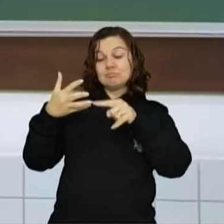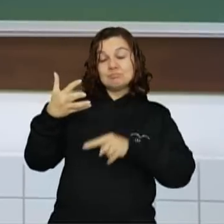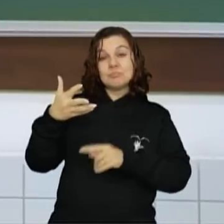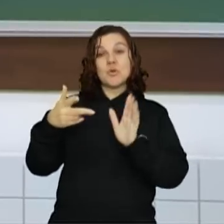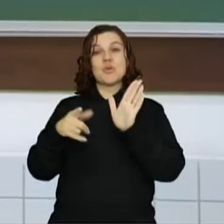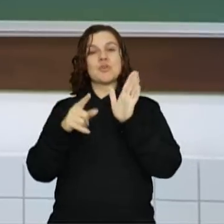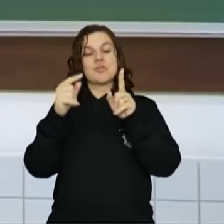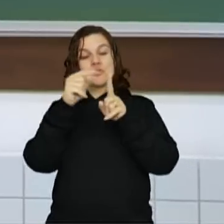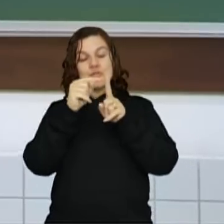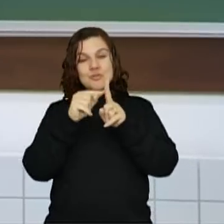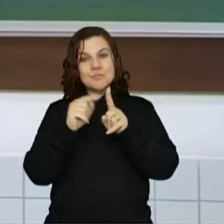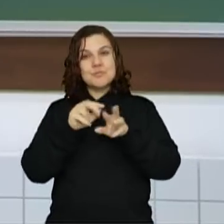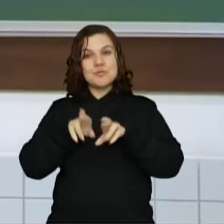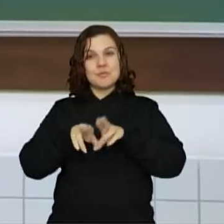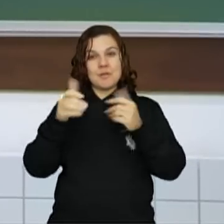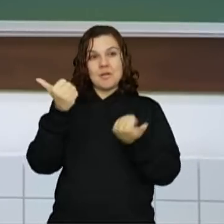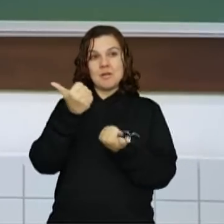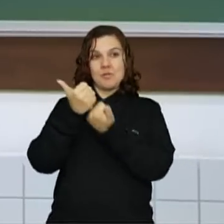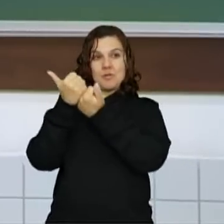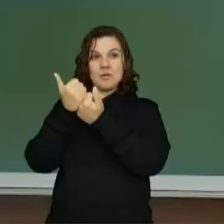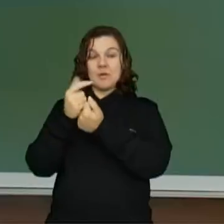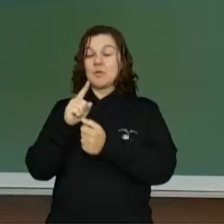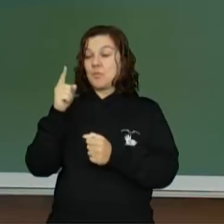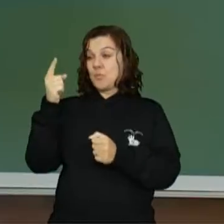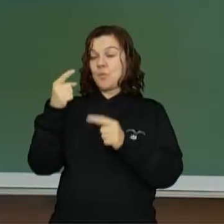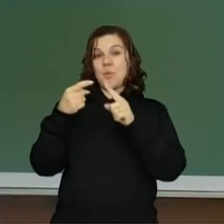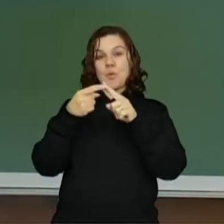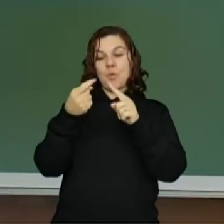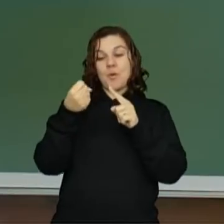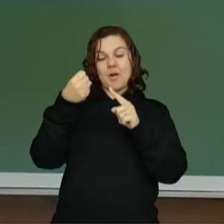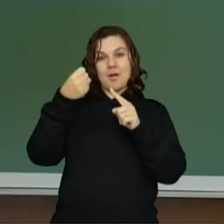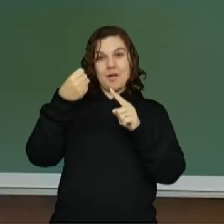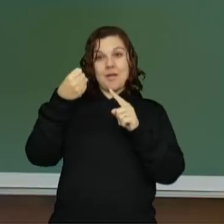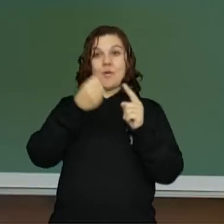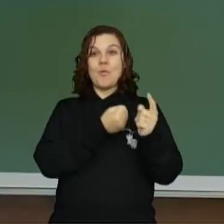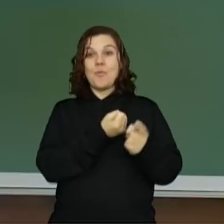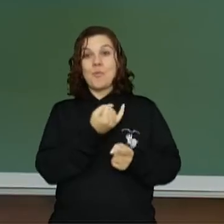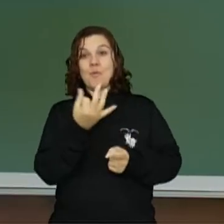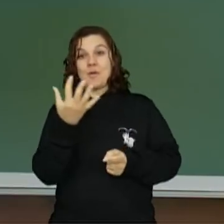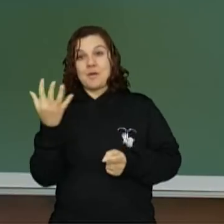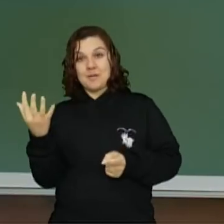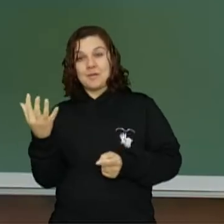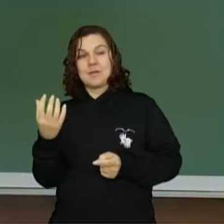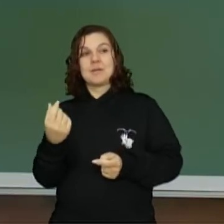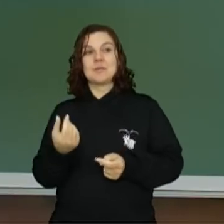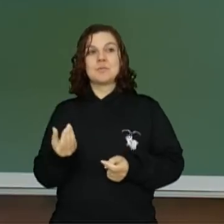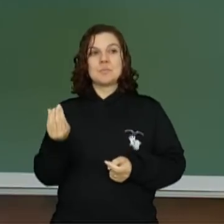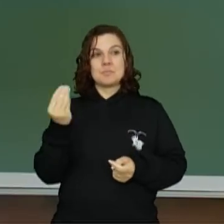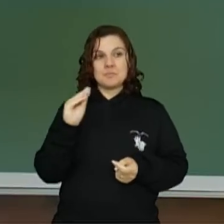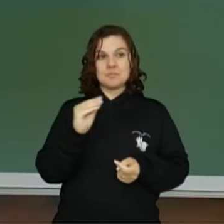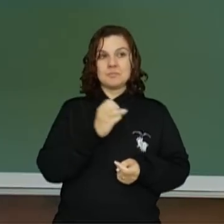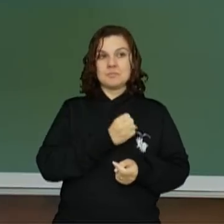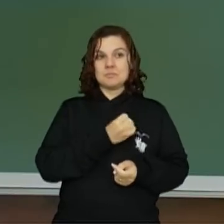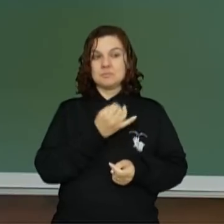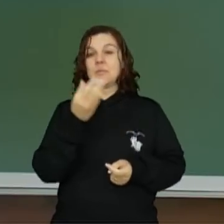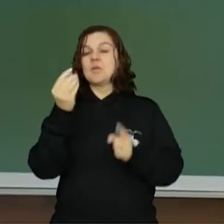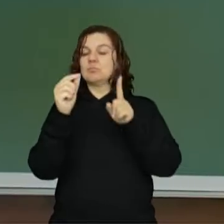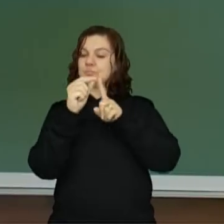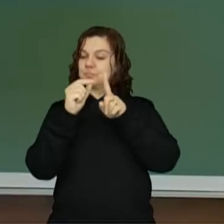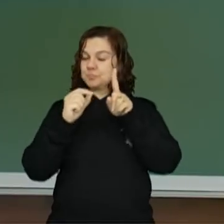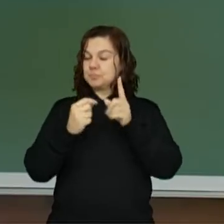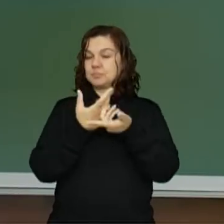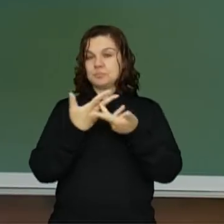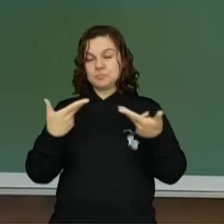tipos de aposto. E nós aprendemos sobre o enumerativo, que enumerativo ele enumera